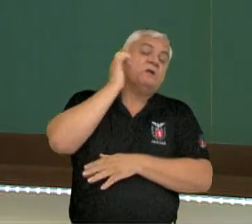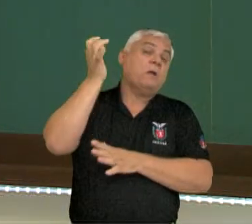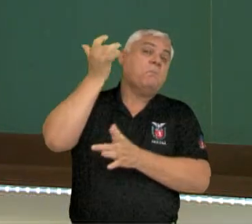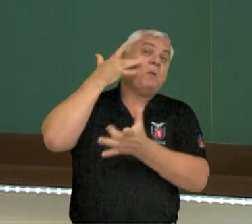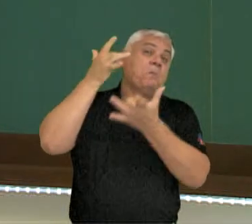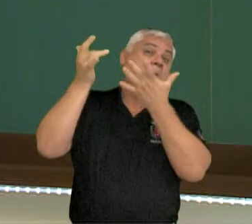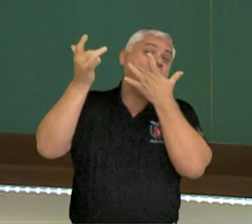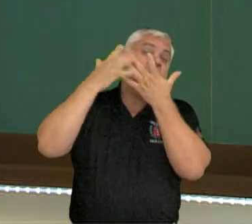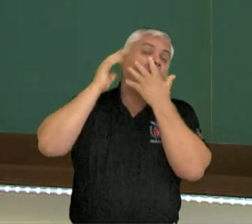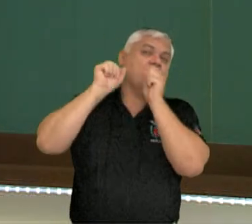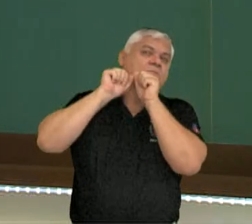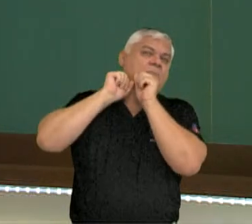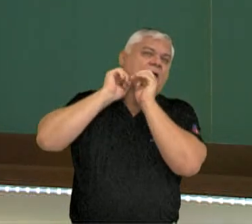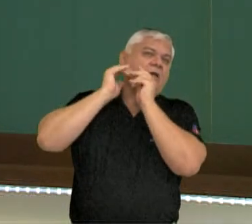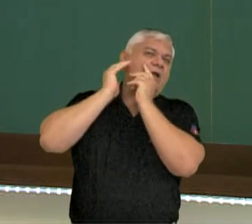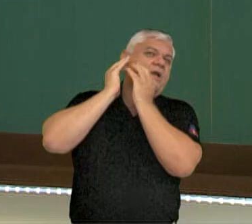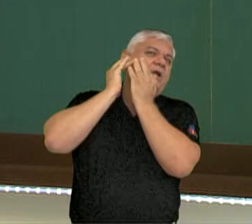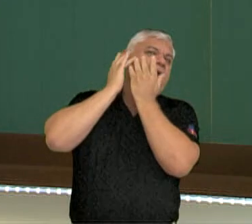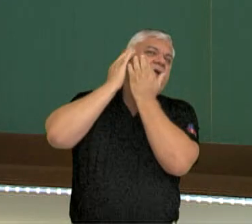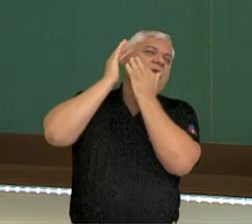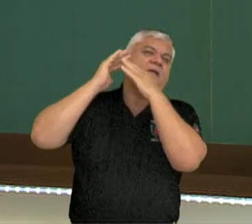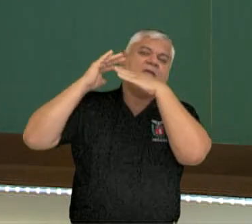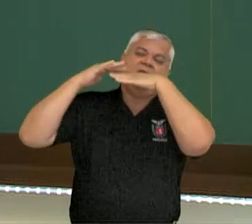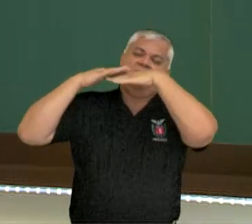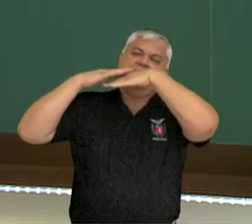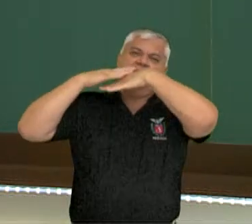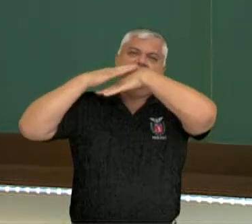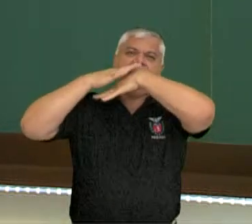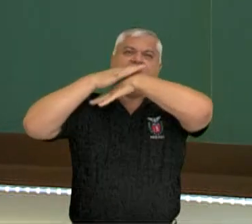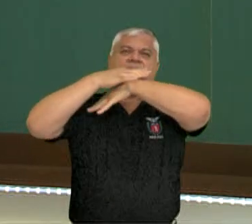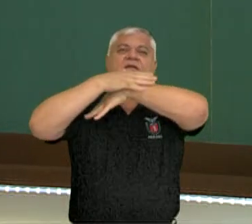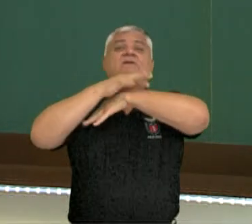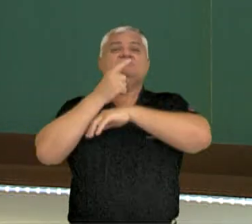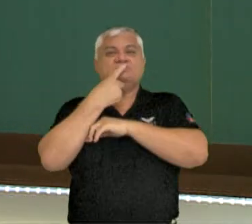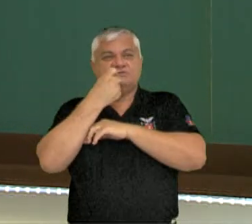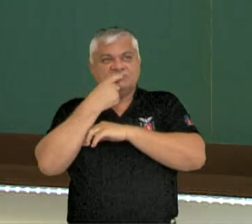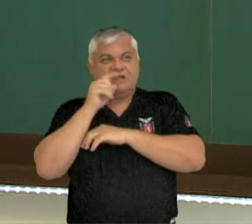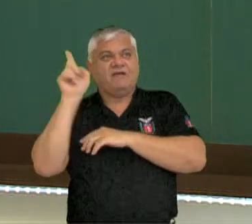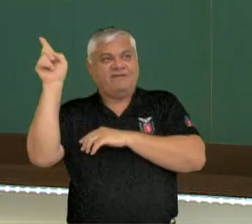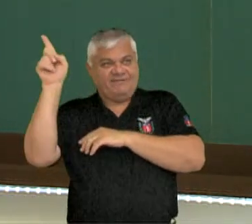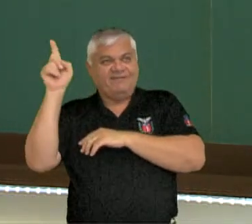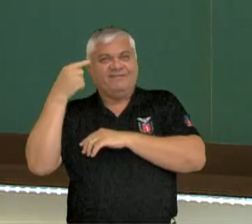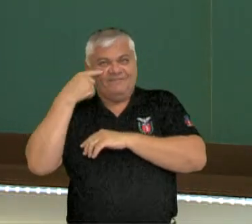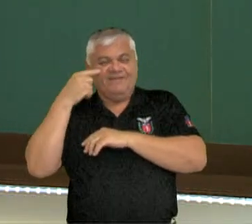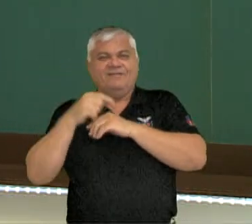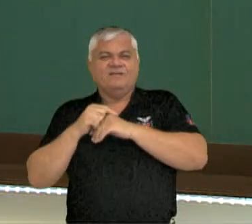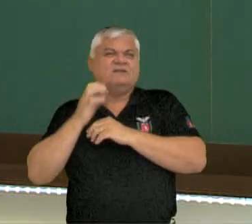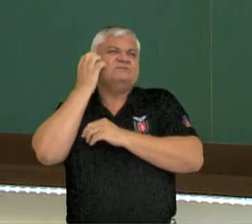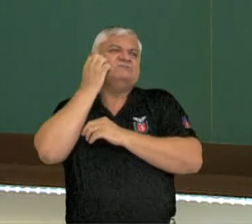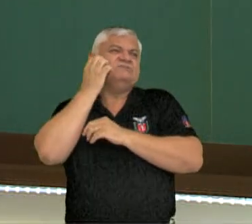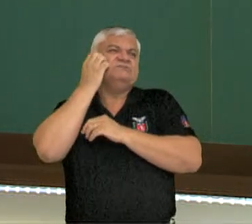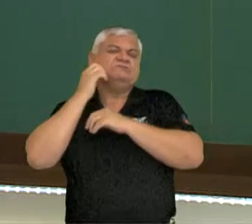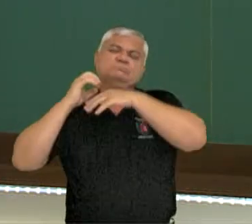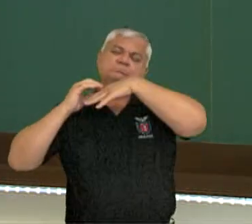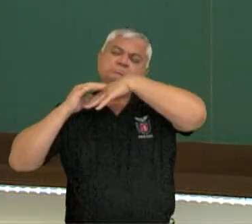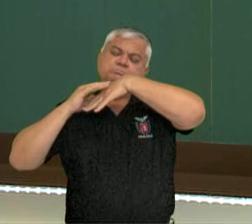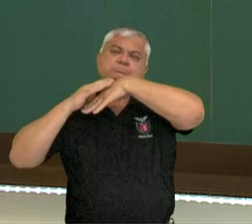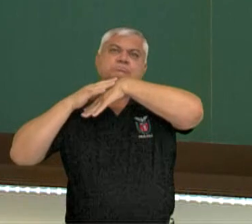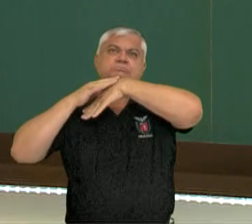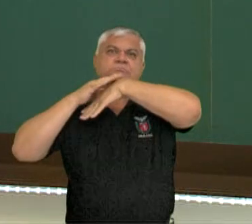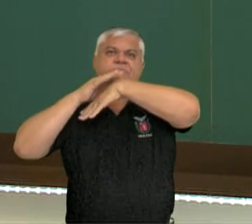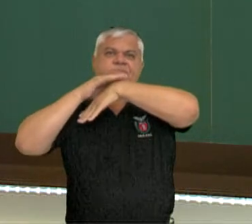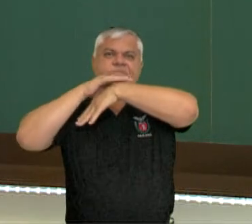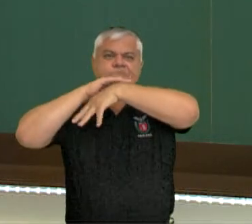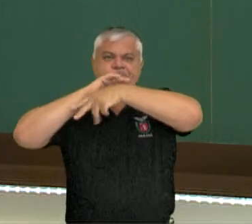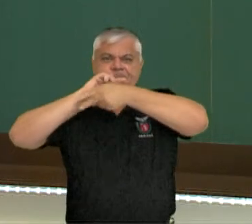com o tripanossoma entra, né, na circulação sanguínea. Então aqui está mostrando o local da picada. Esse